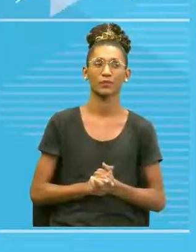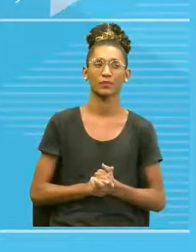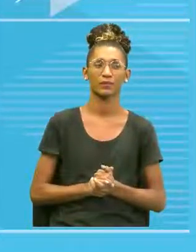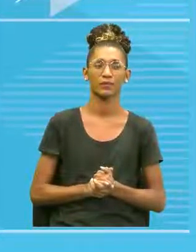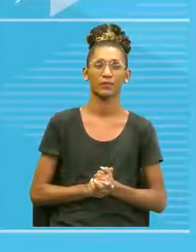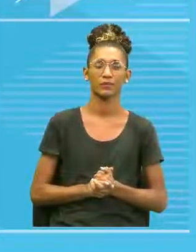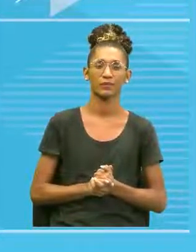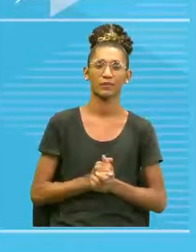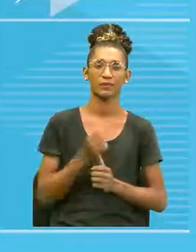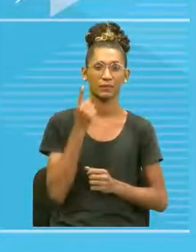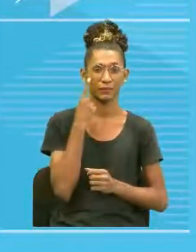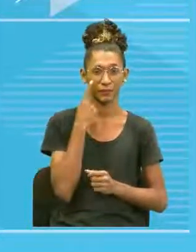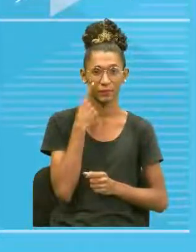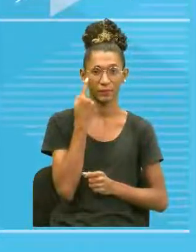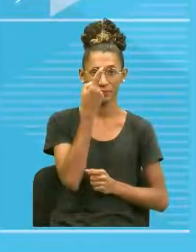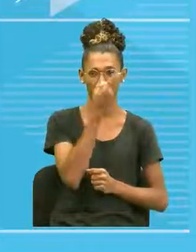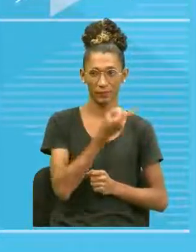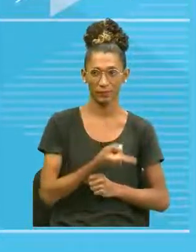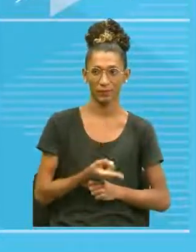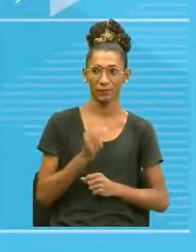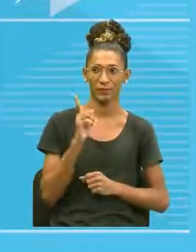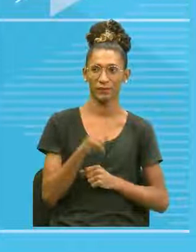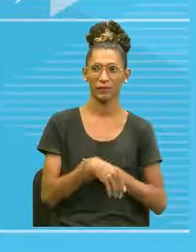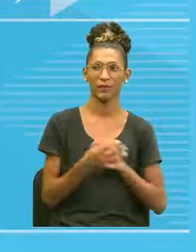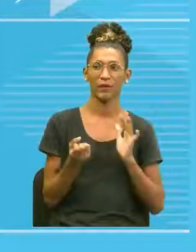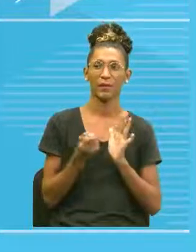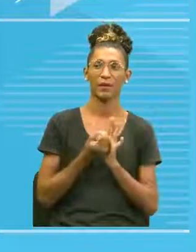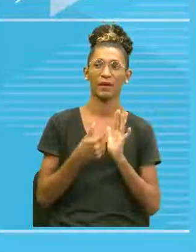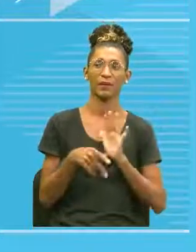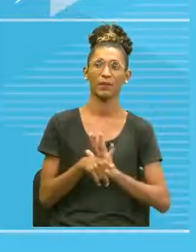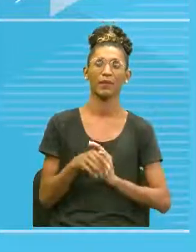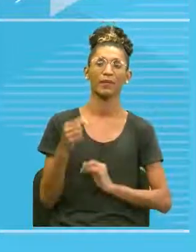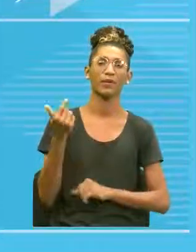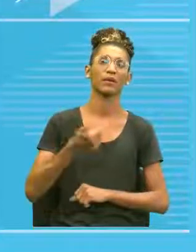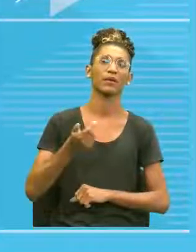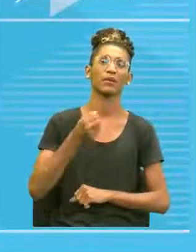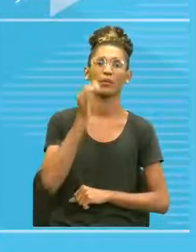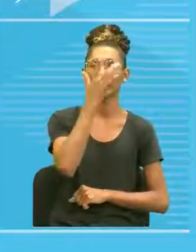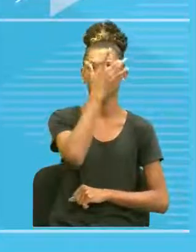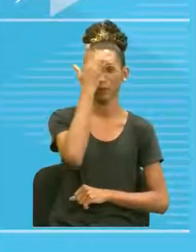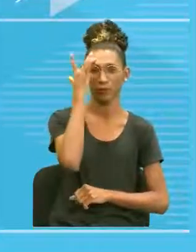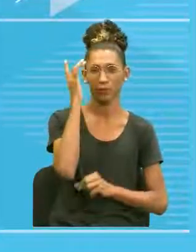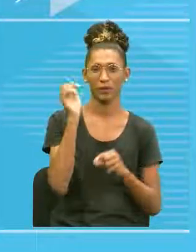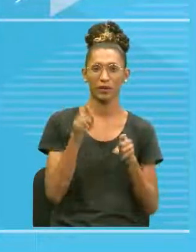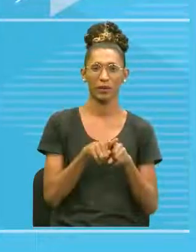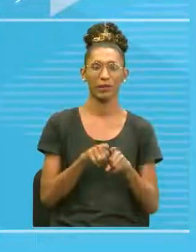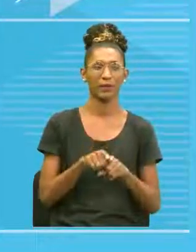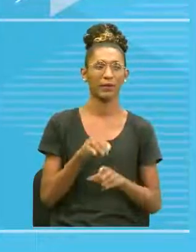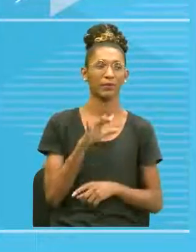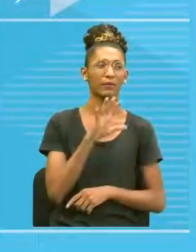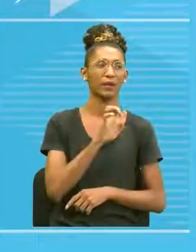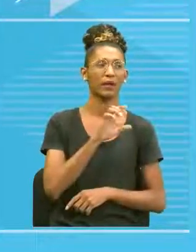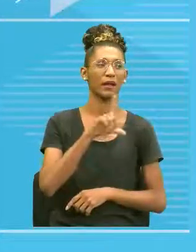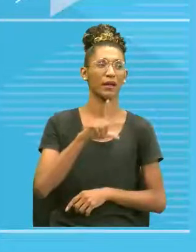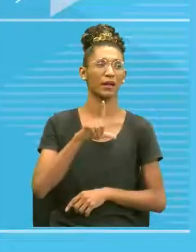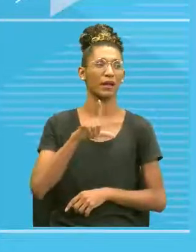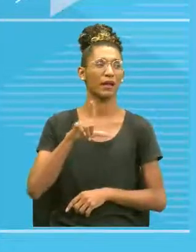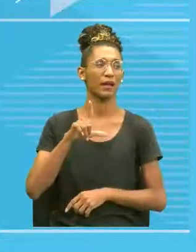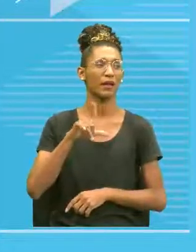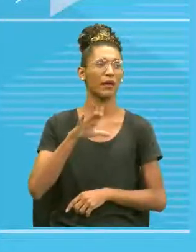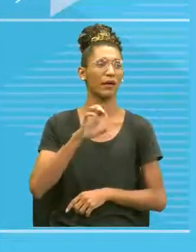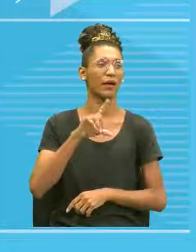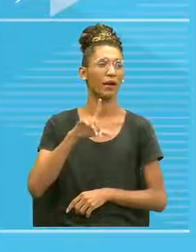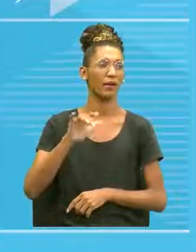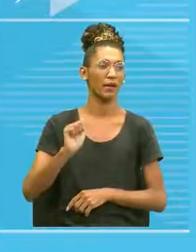e se é se é uma marca da segunda pessoa tu tu havias e é veja os te